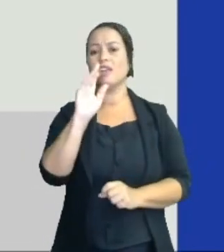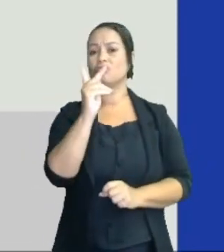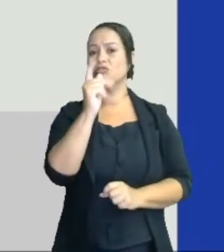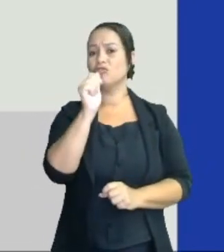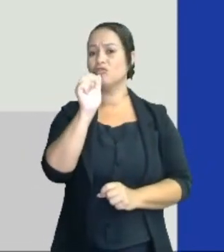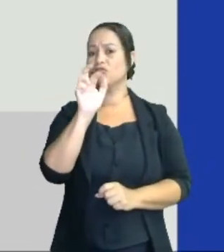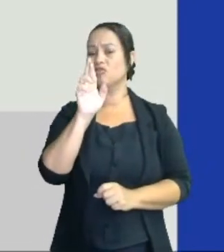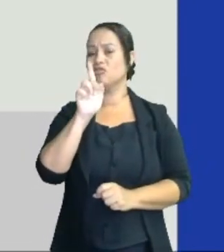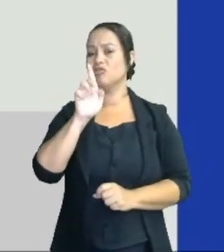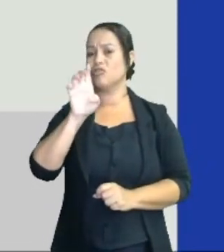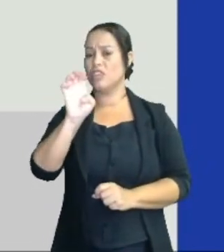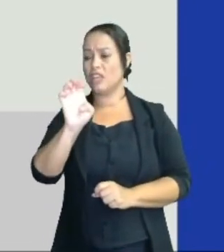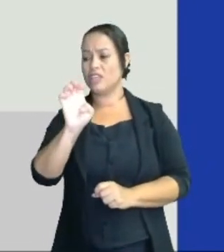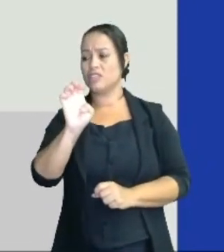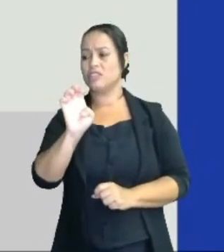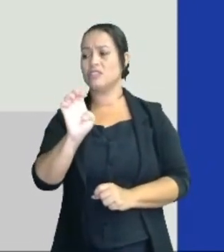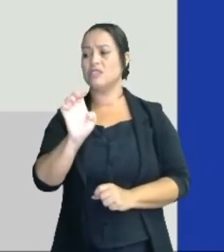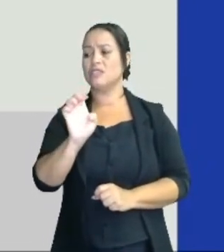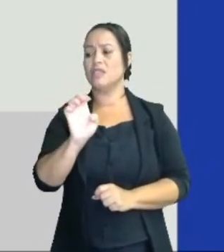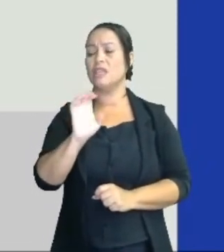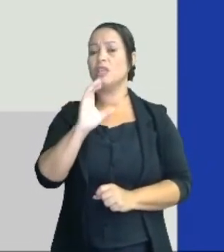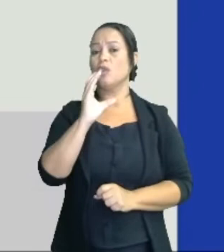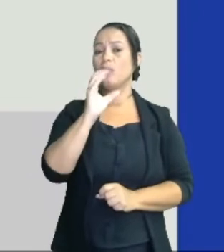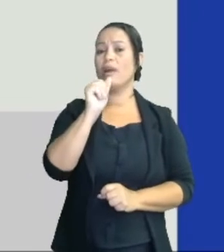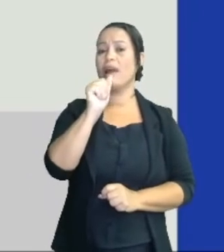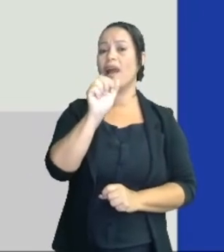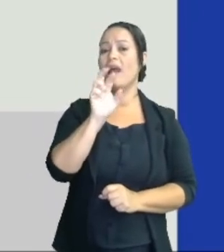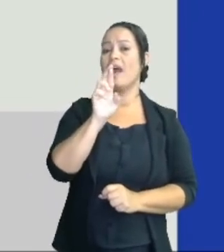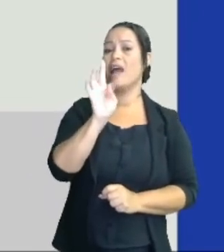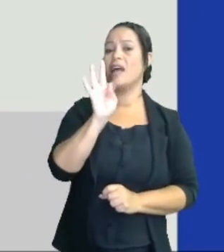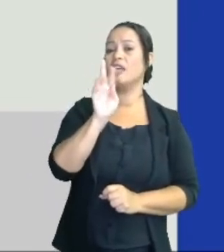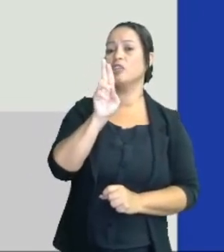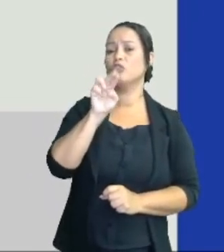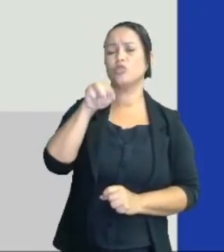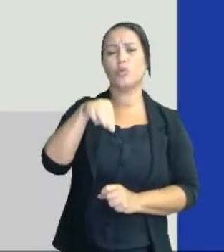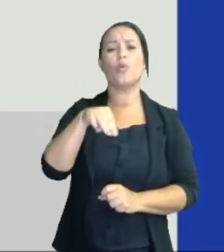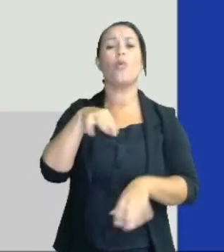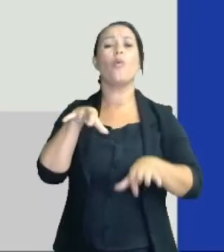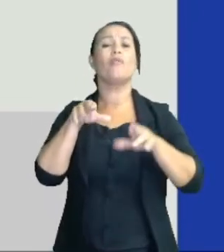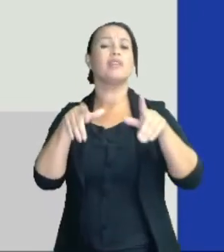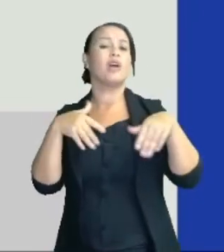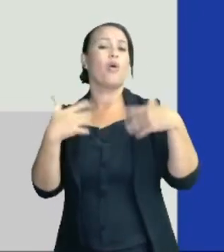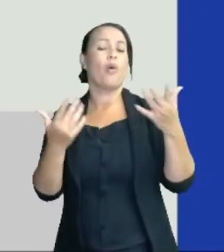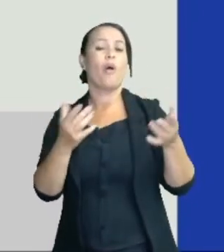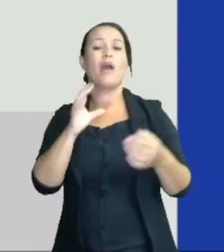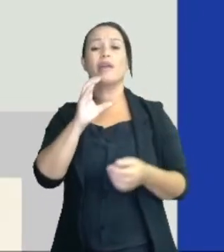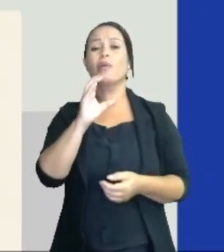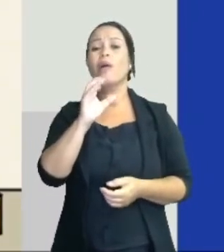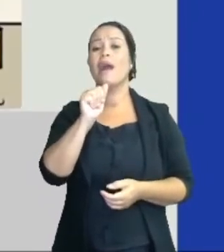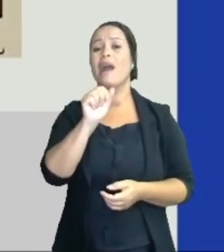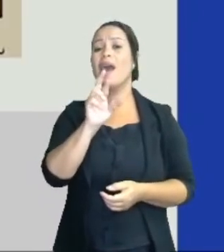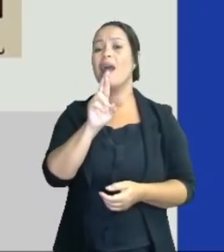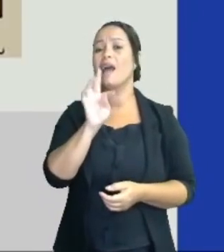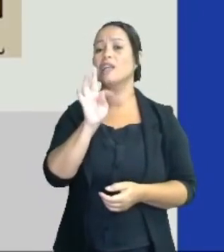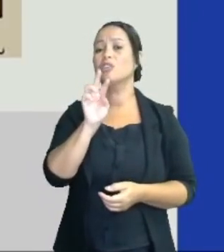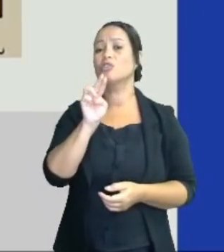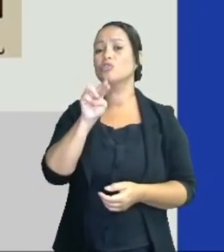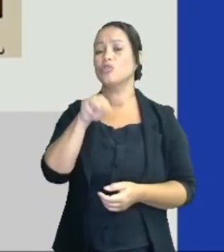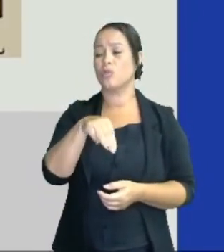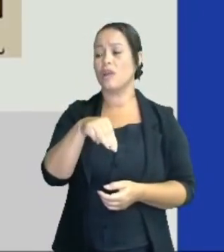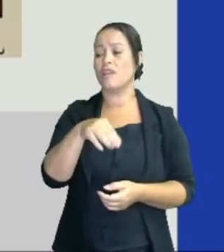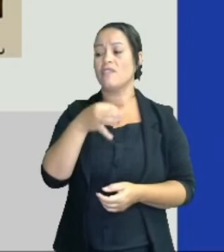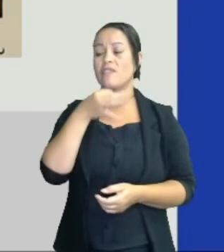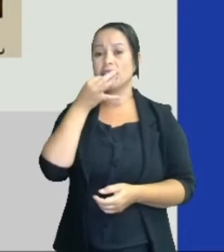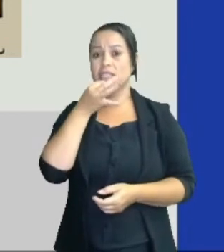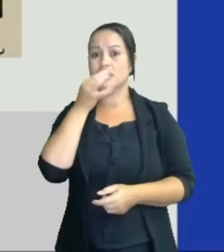charge, tá? E o cartoon é justamente essa. É que o cartoon, ele faz as